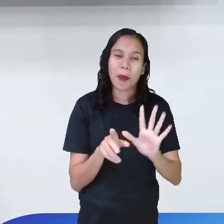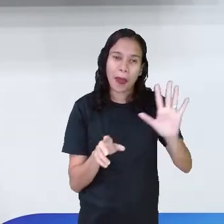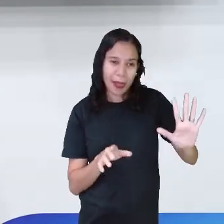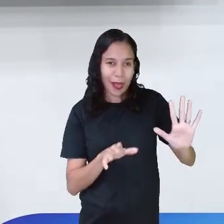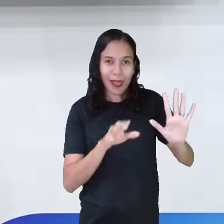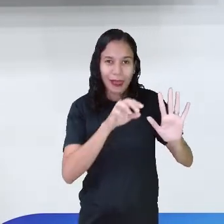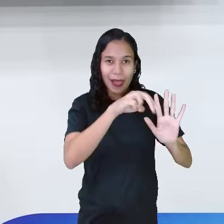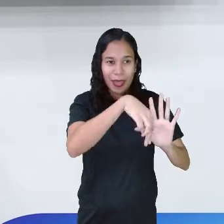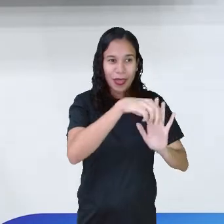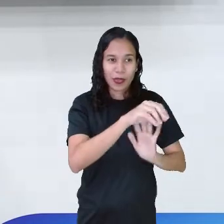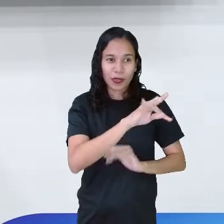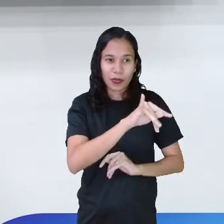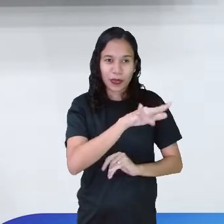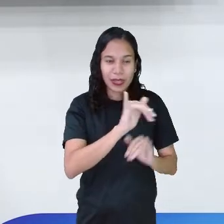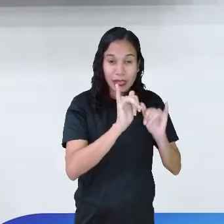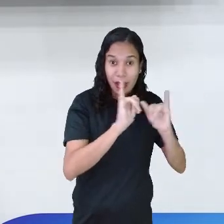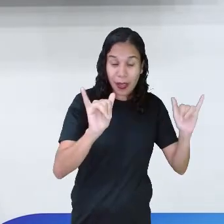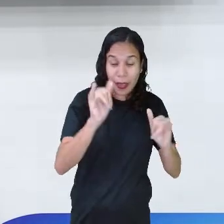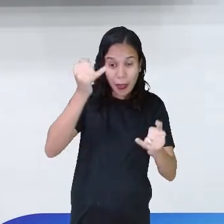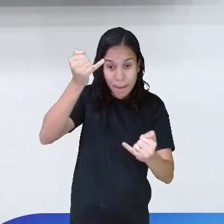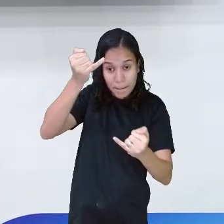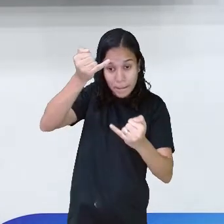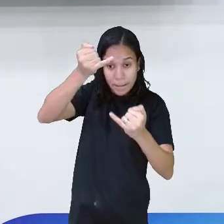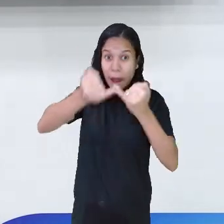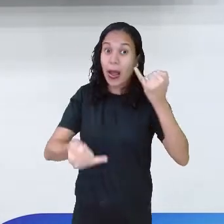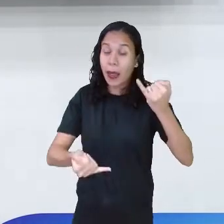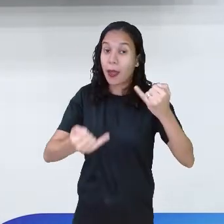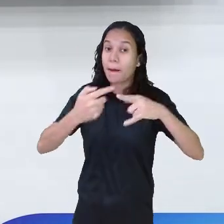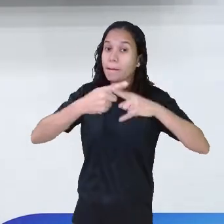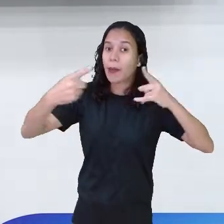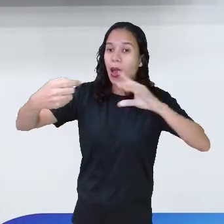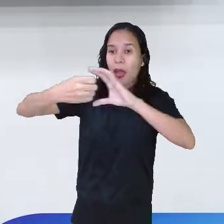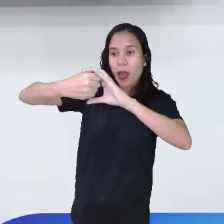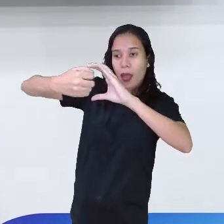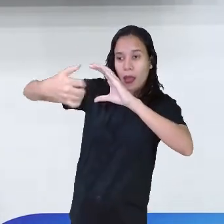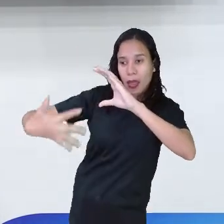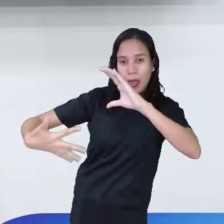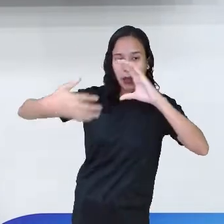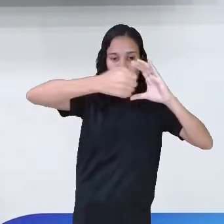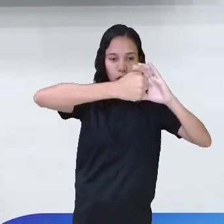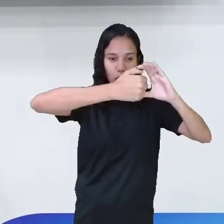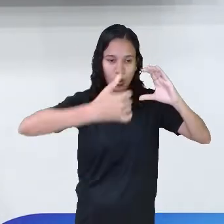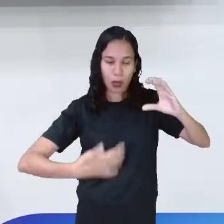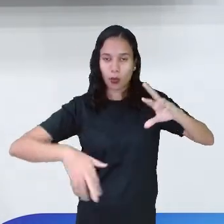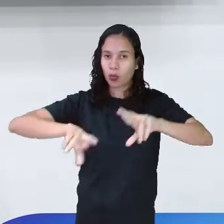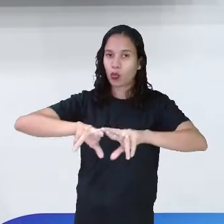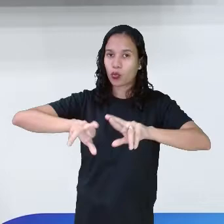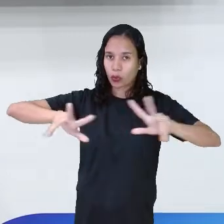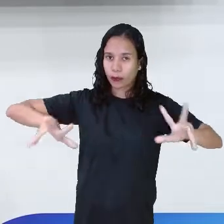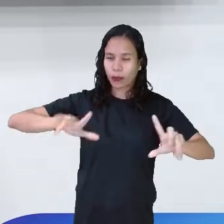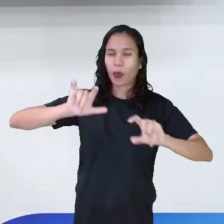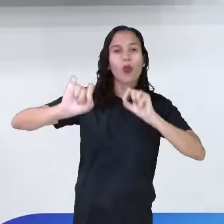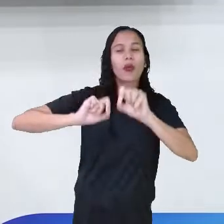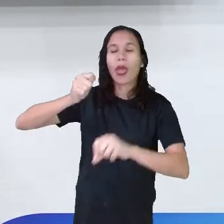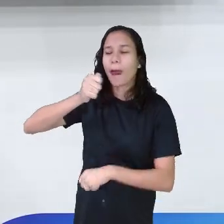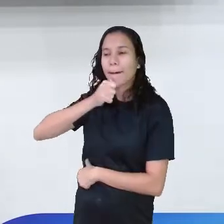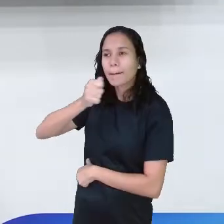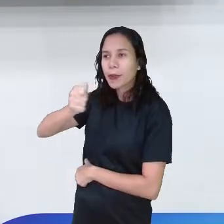alguns aspectos, mas têm características em algum momento diferentes. Então, o que é